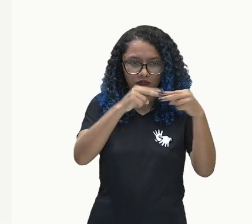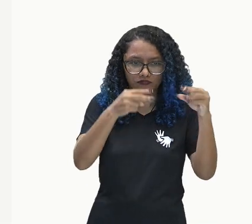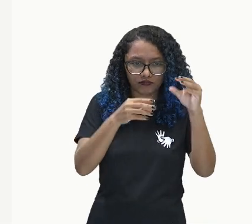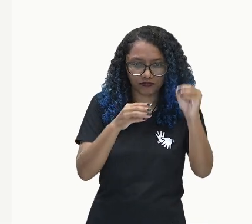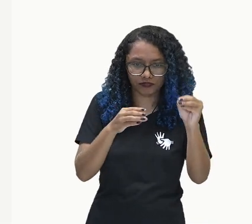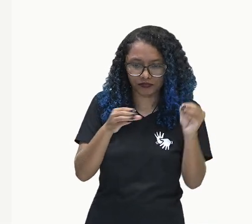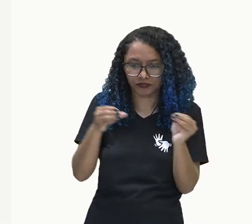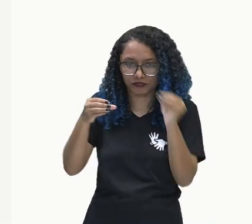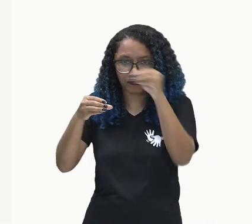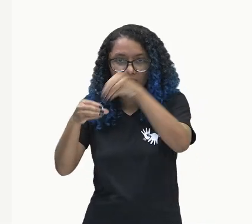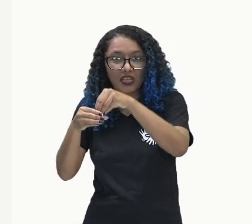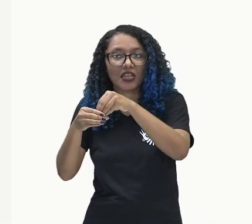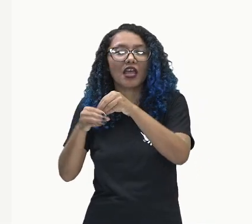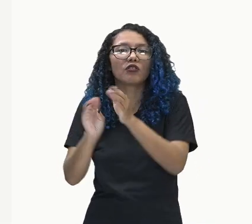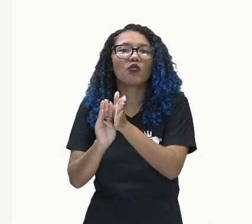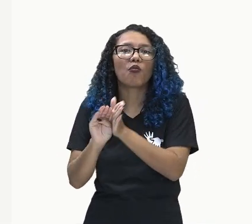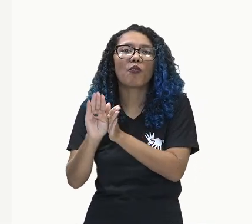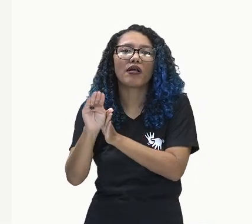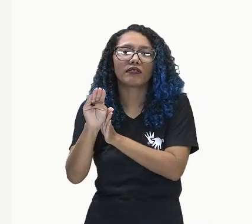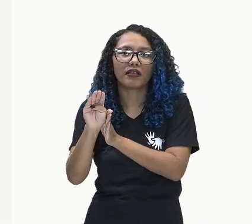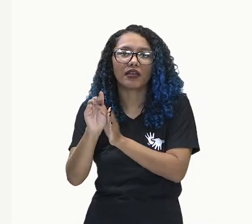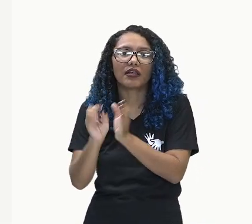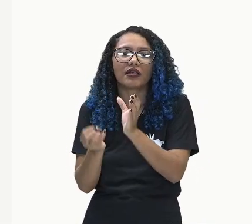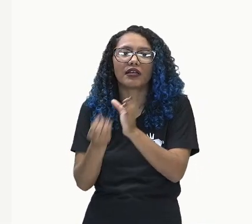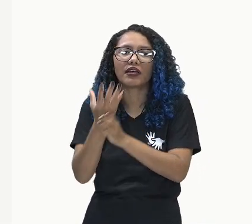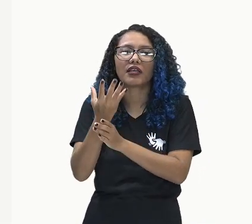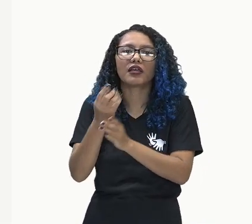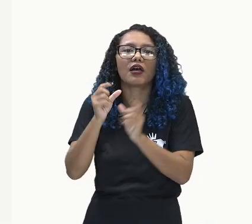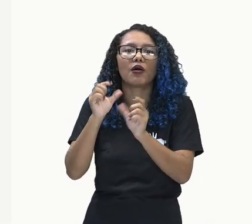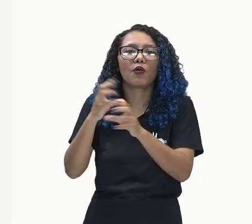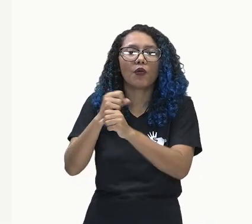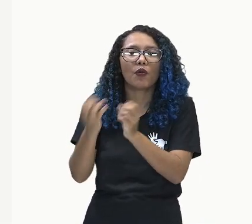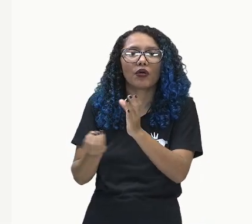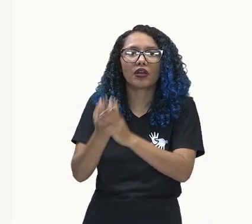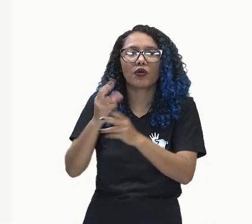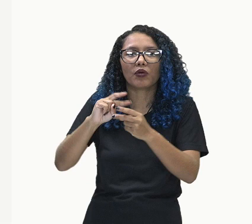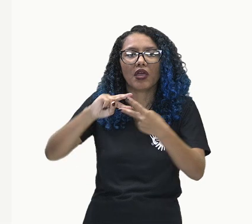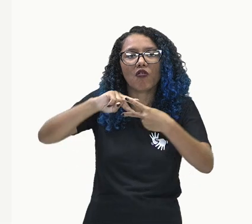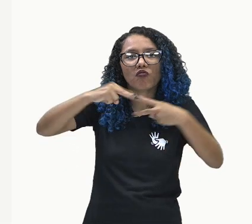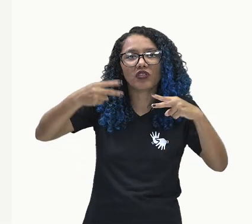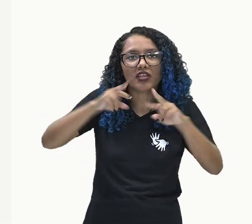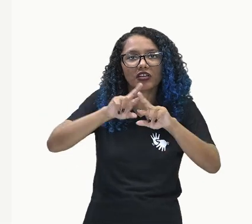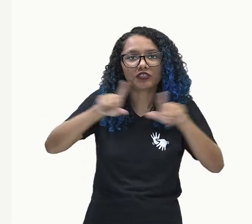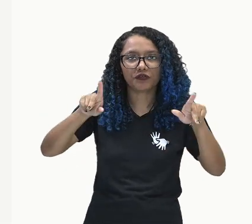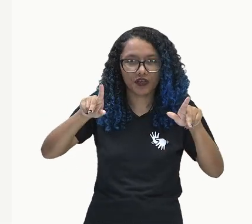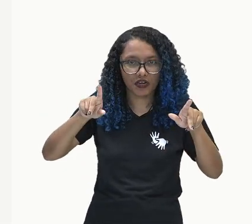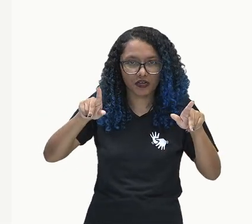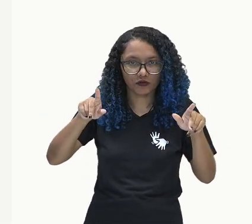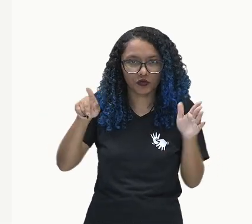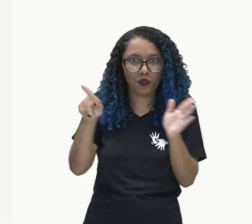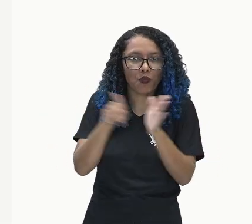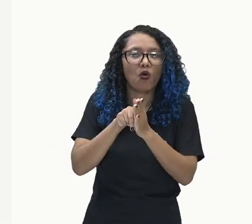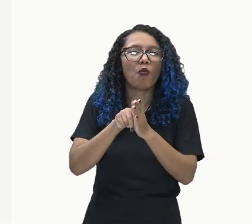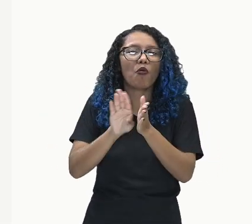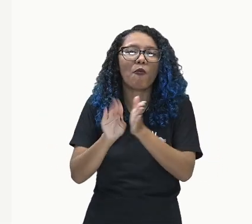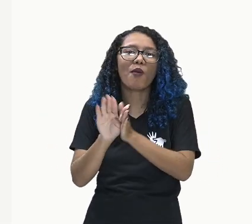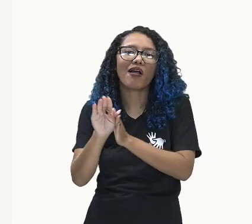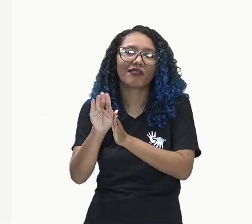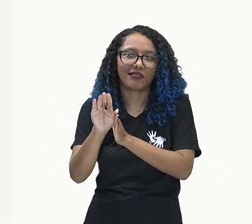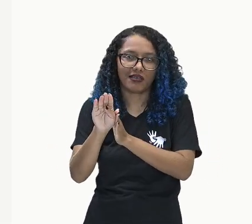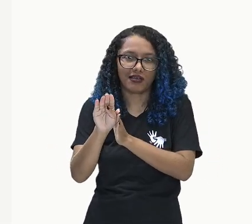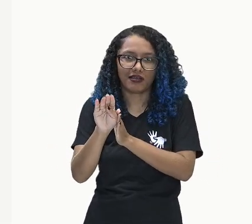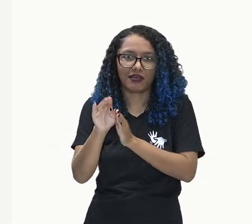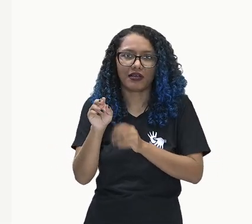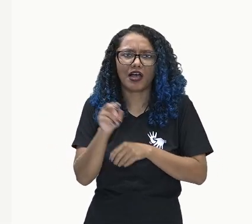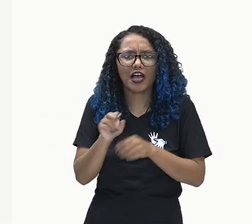plasmídio da bactéria e obtém-se o DNA recombinado de uma bactéria. E ela é